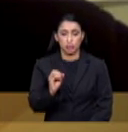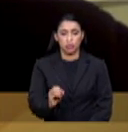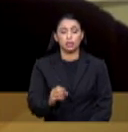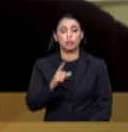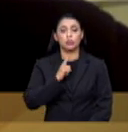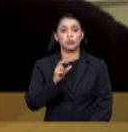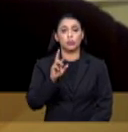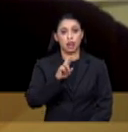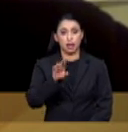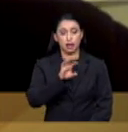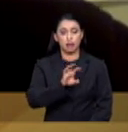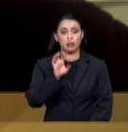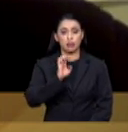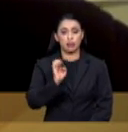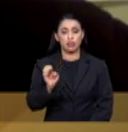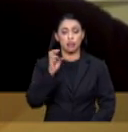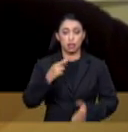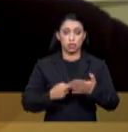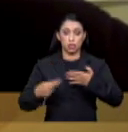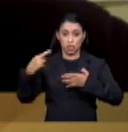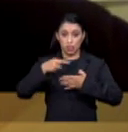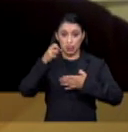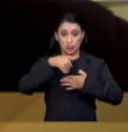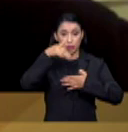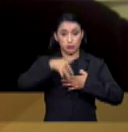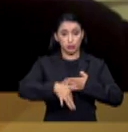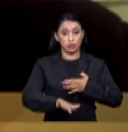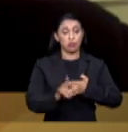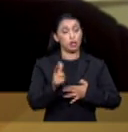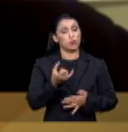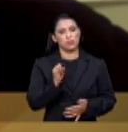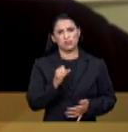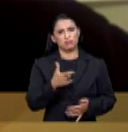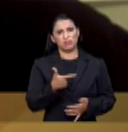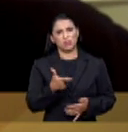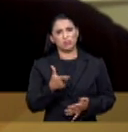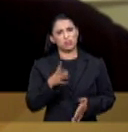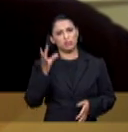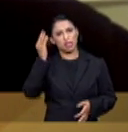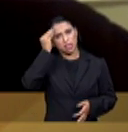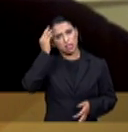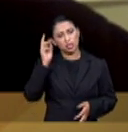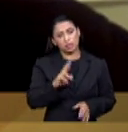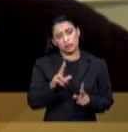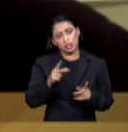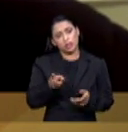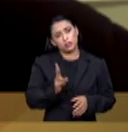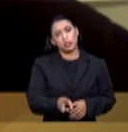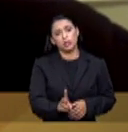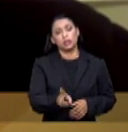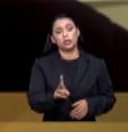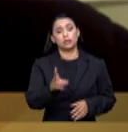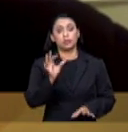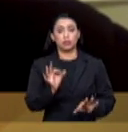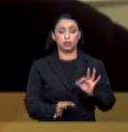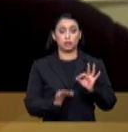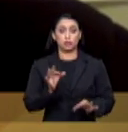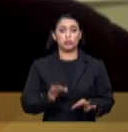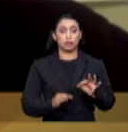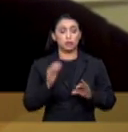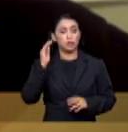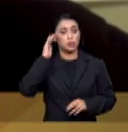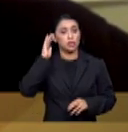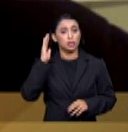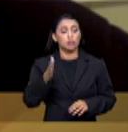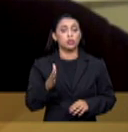1130 no recurso extraordinário de repercussão geral. E se assim não for, se assim entender, prosseguir pelo julgamento, que no mérito a improcedência total